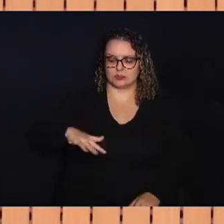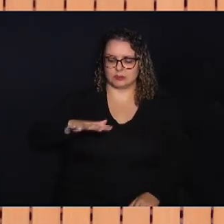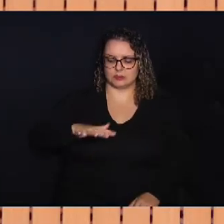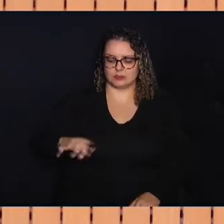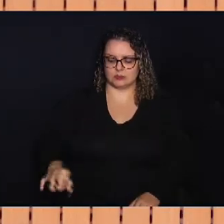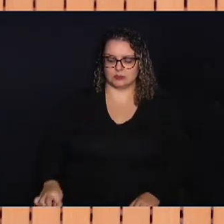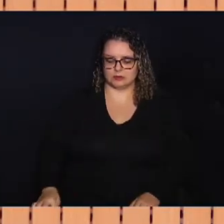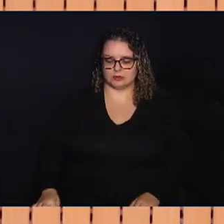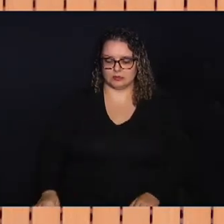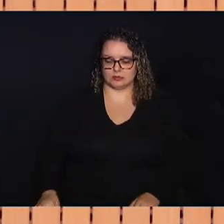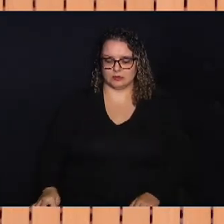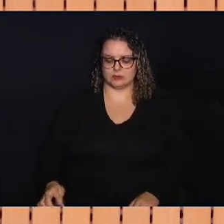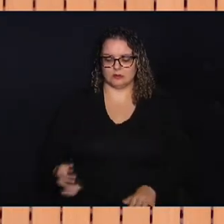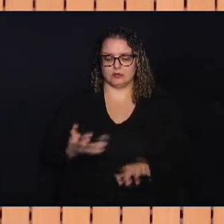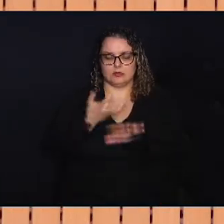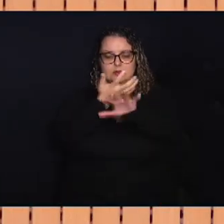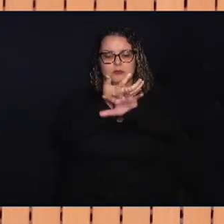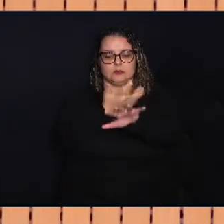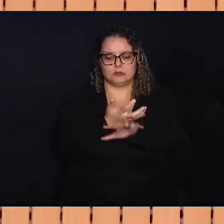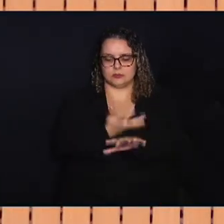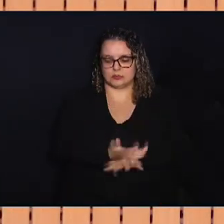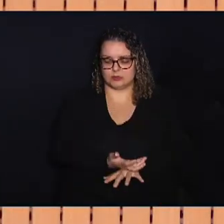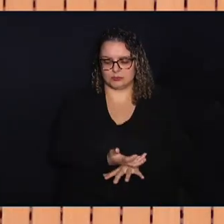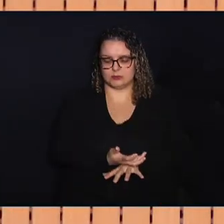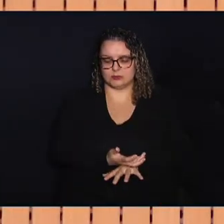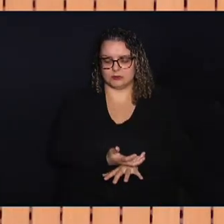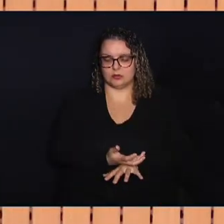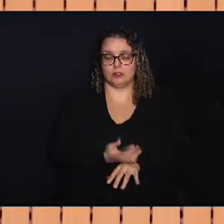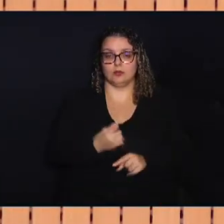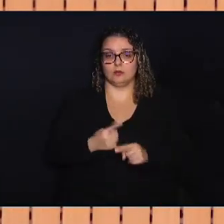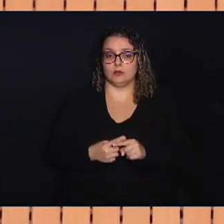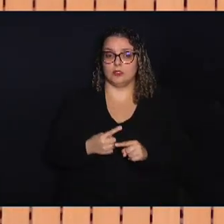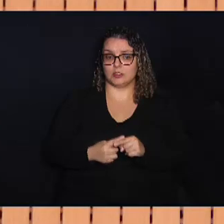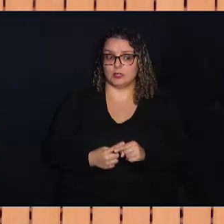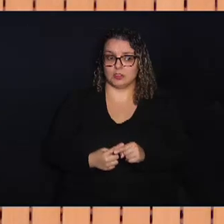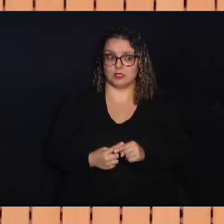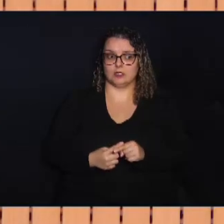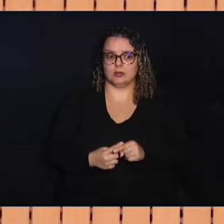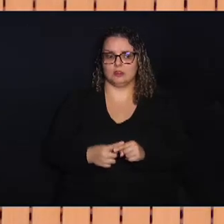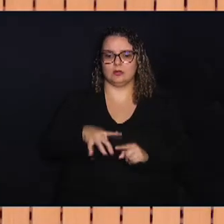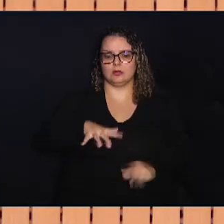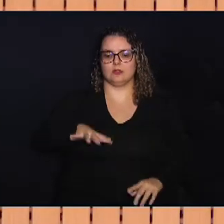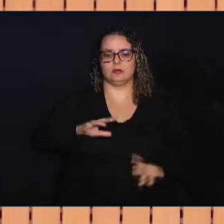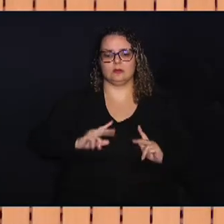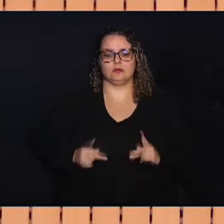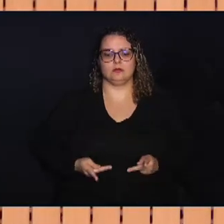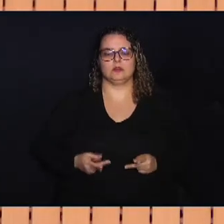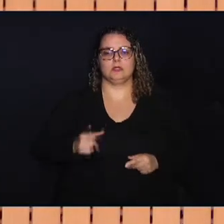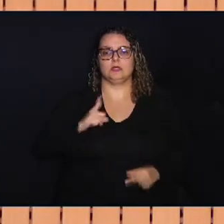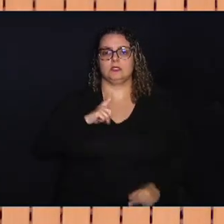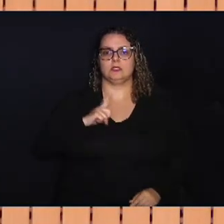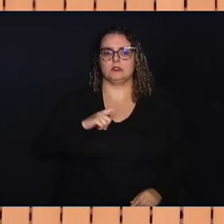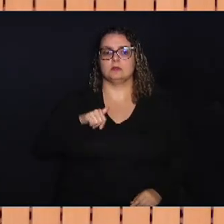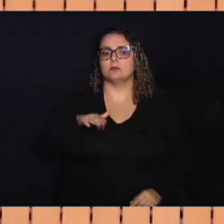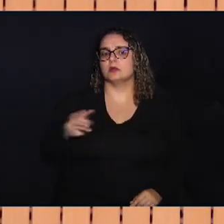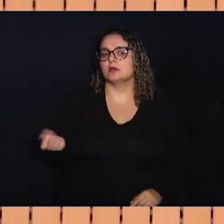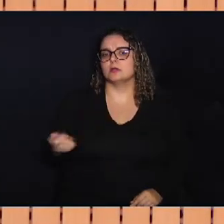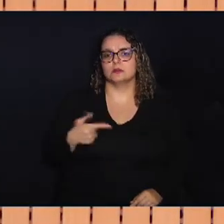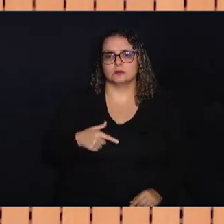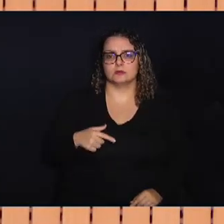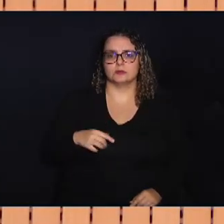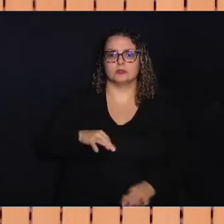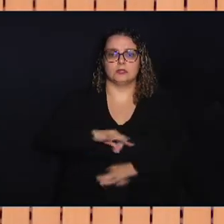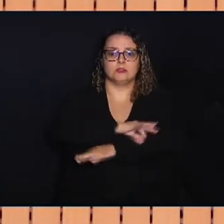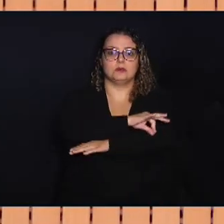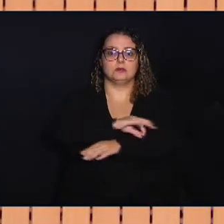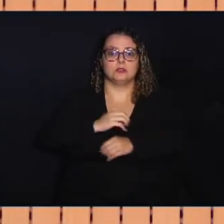de humanas, inclusive, porque há uma contribuição que vai muito além na